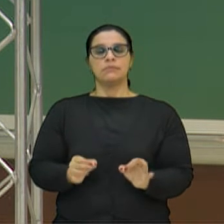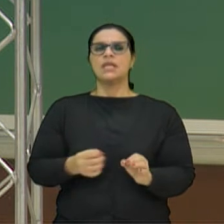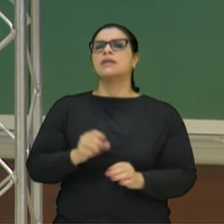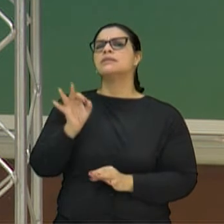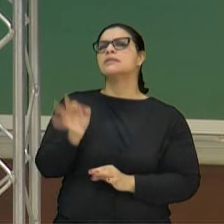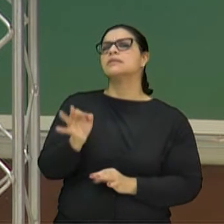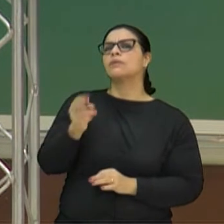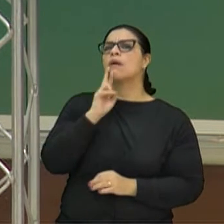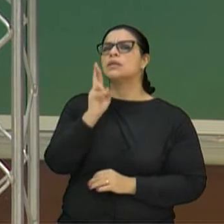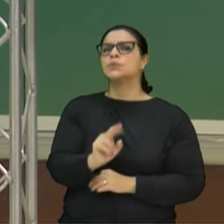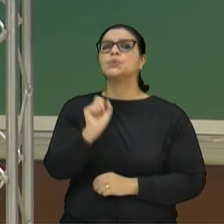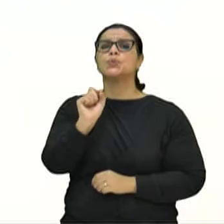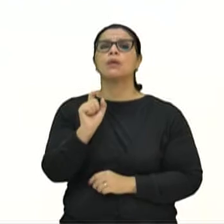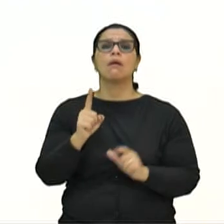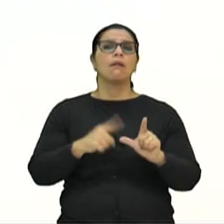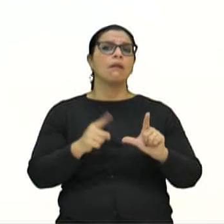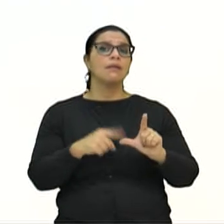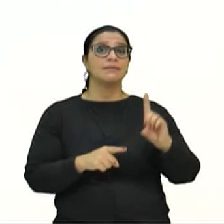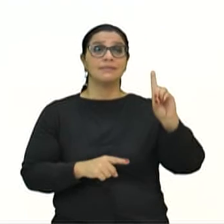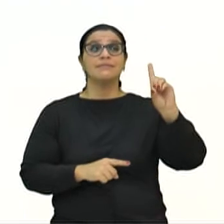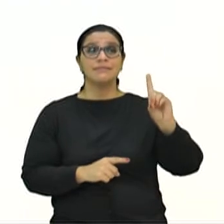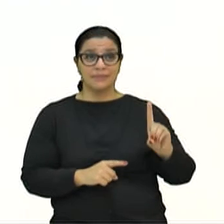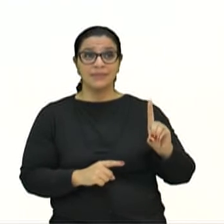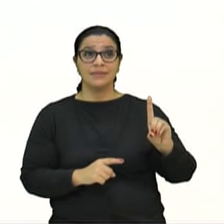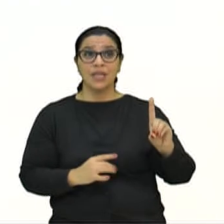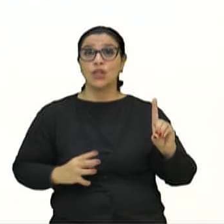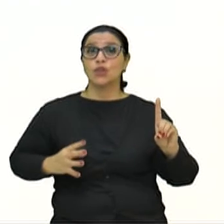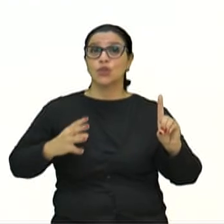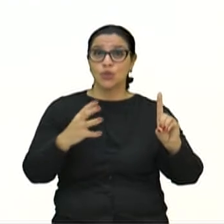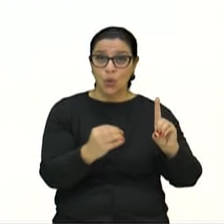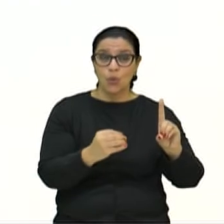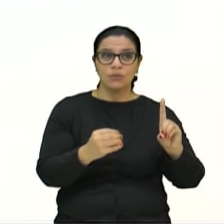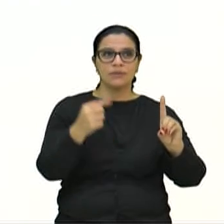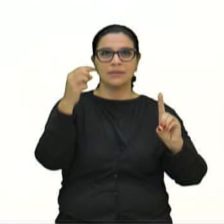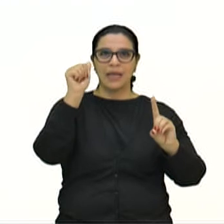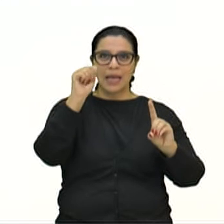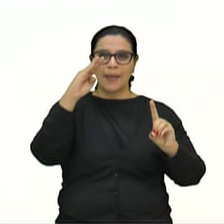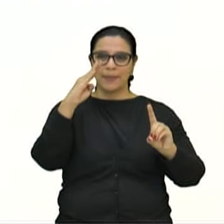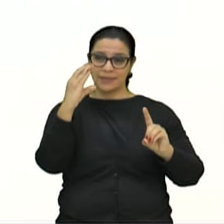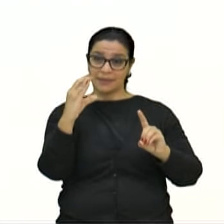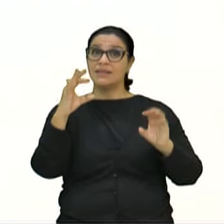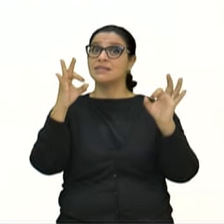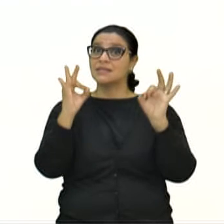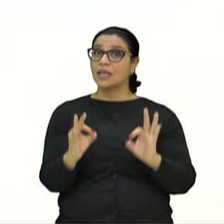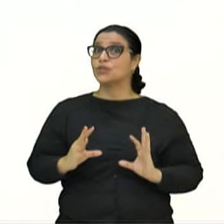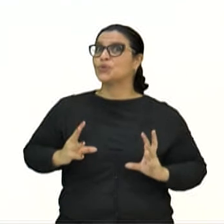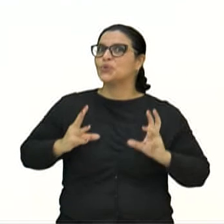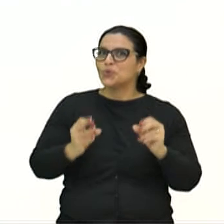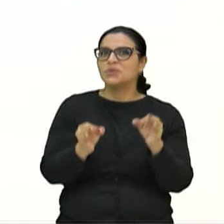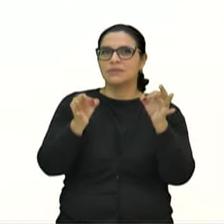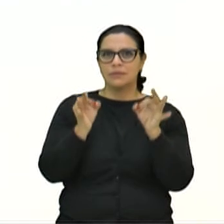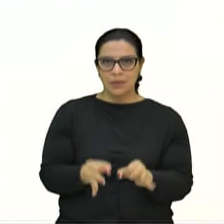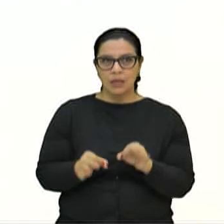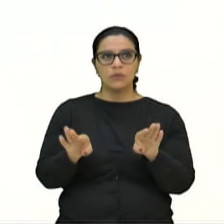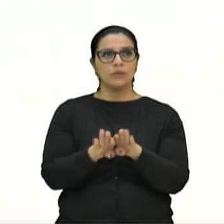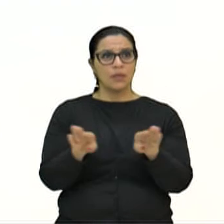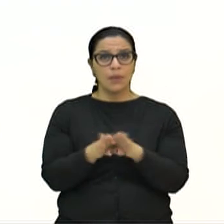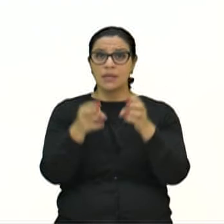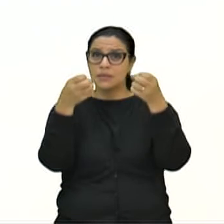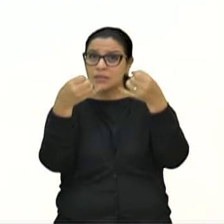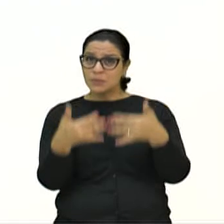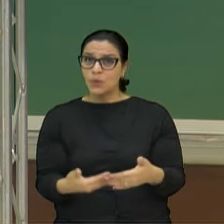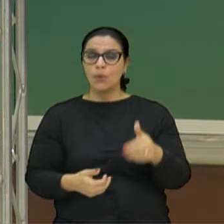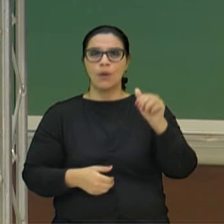Acertou aqueles que responderam letra D. Todas as alternativas estão corretas. Então, tudo o que fora